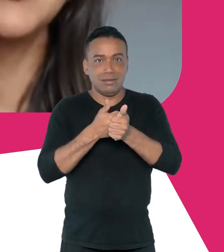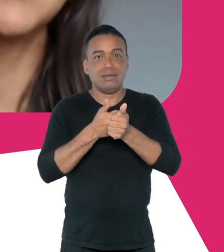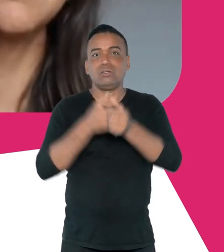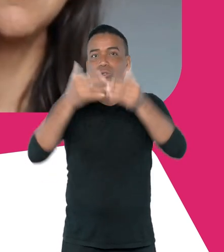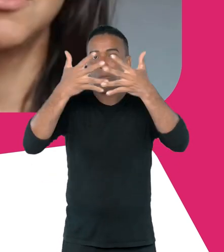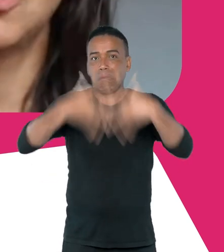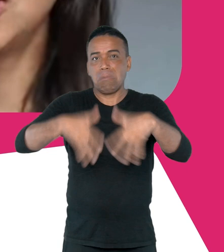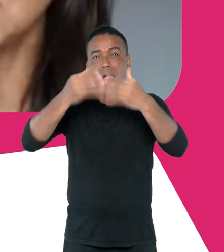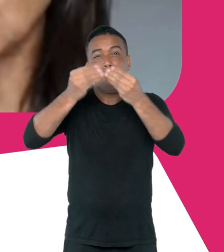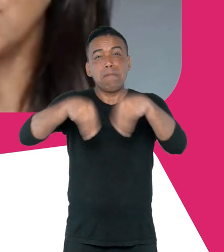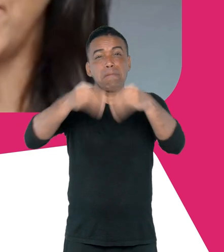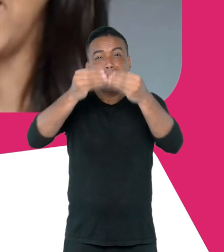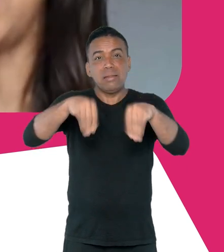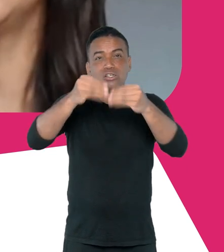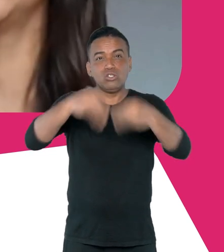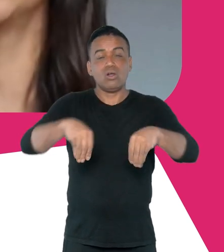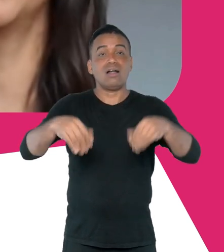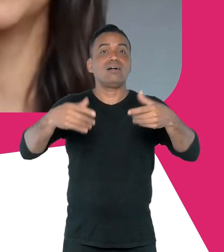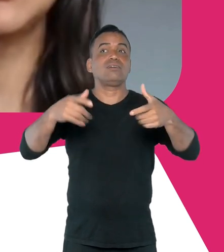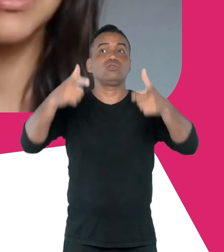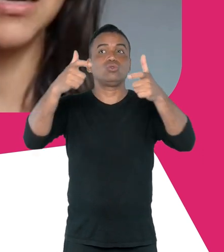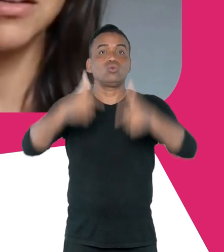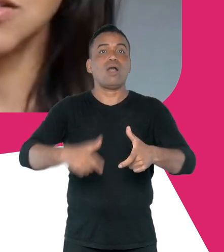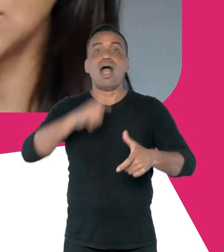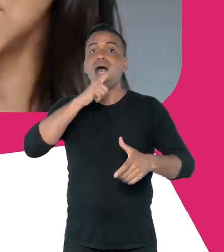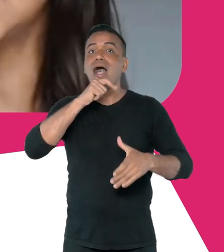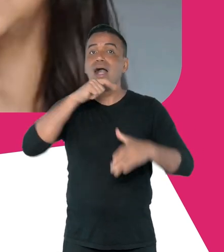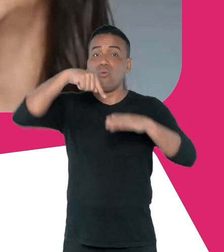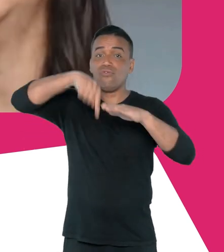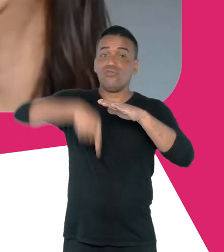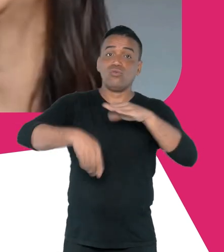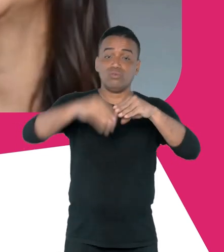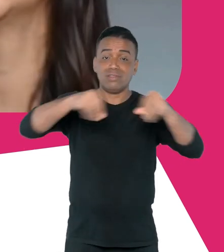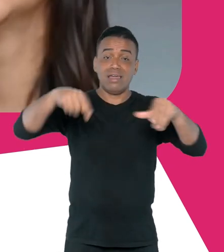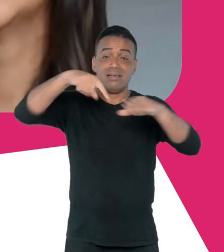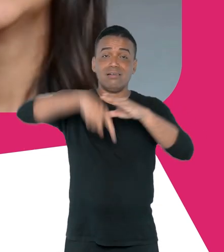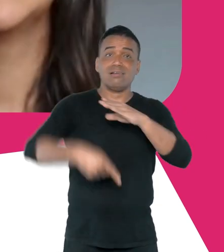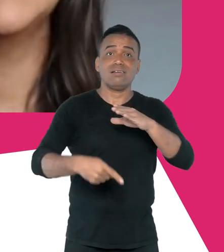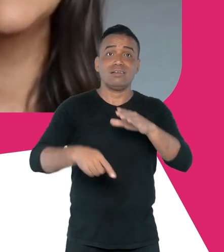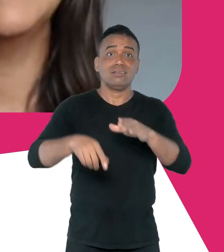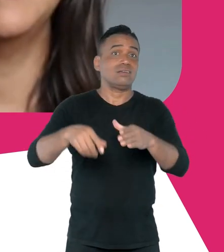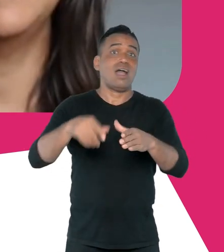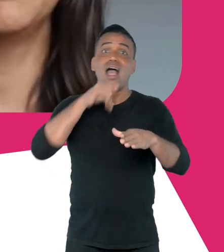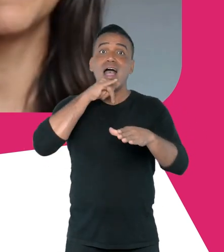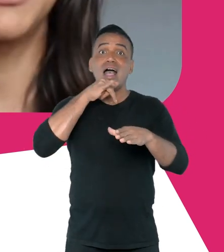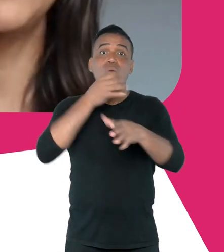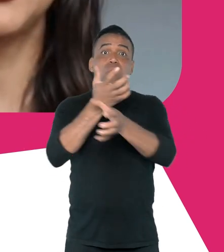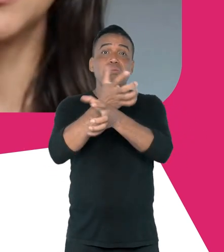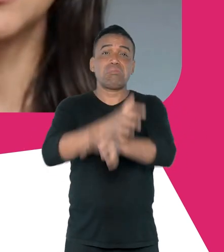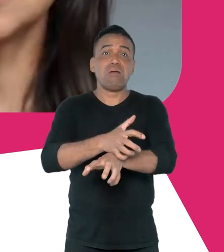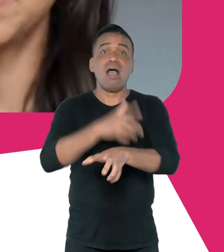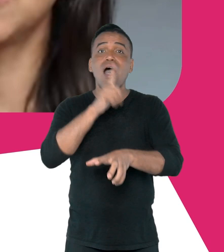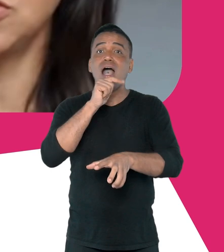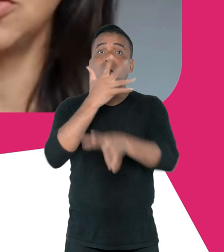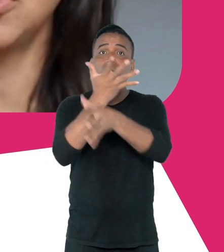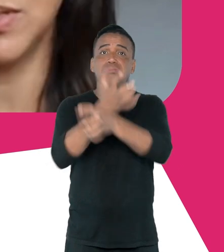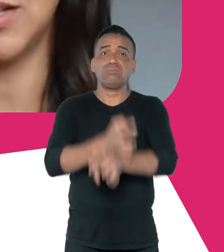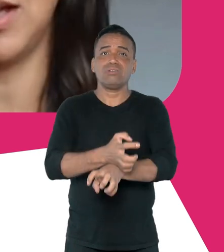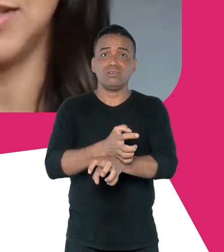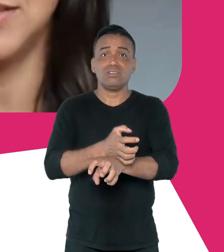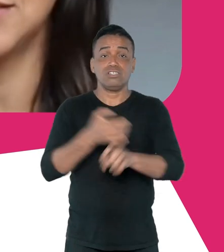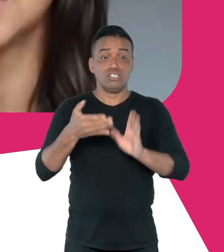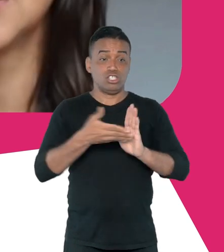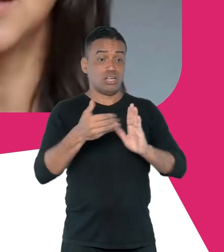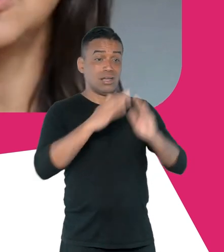atingindo lugares de lençol freático, secando as nossas nascentes, né? Retirando as pessoas de